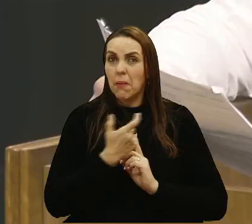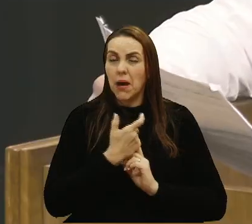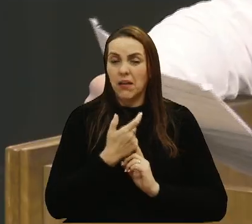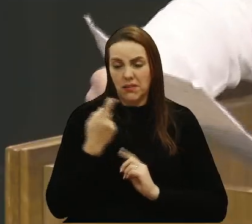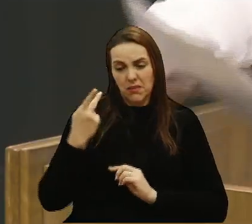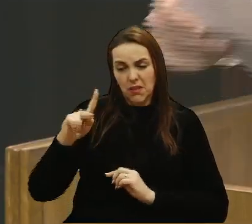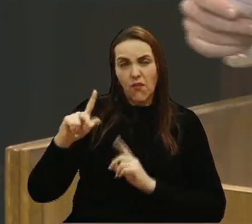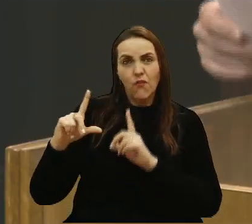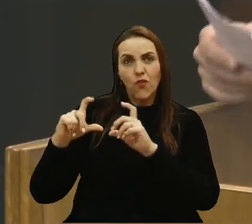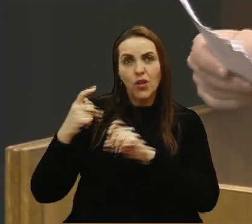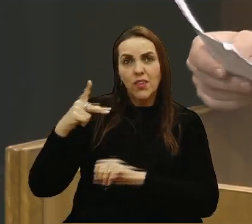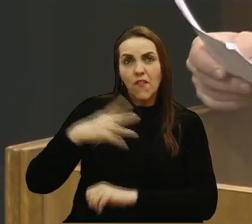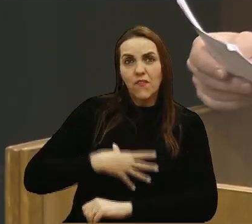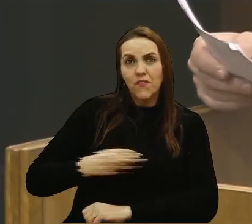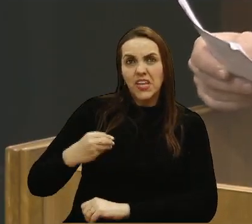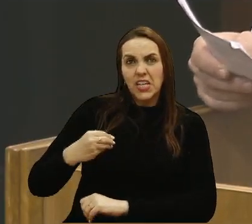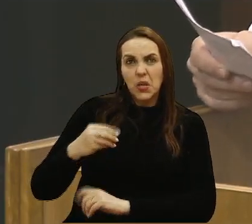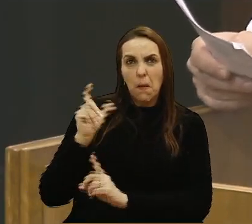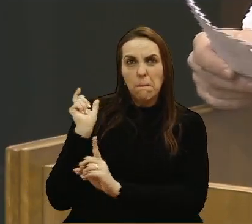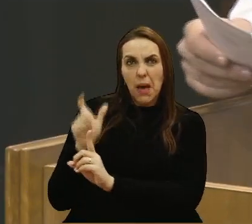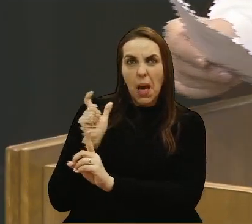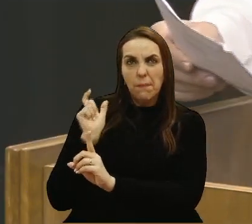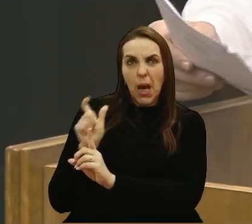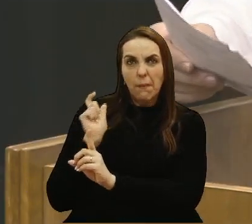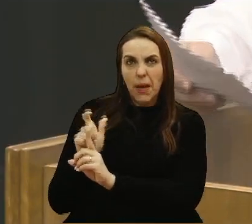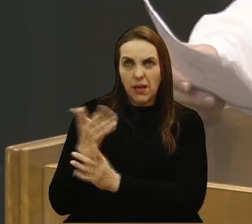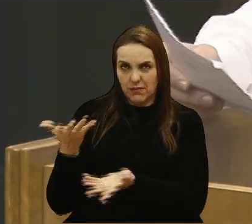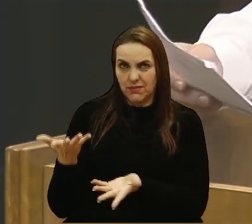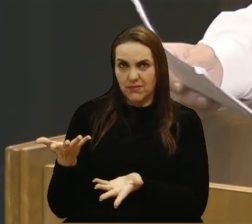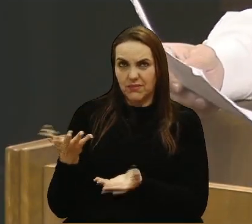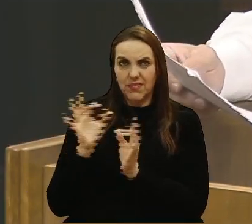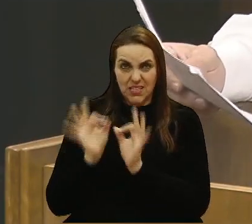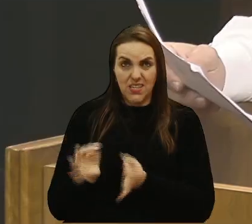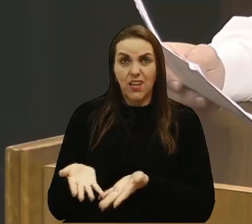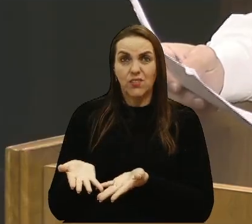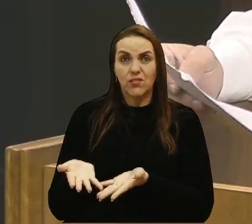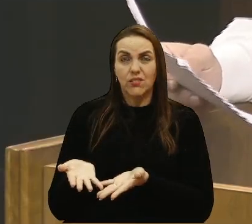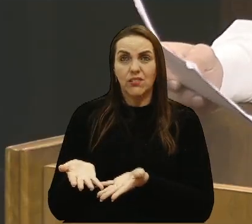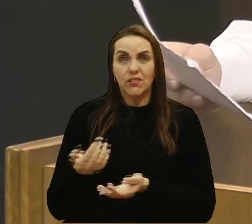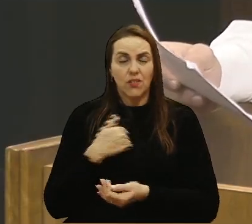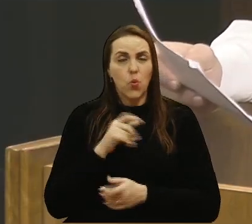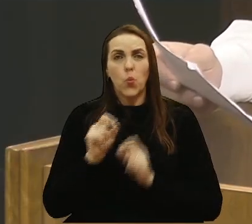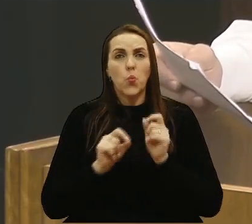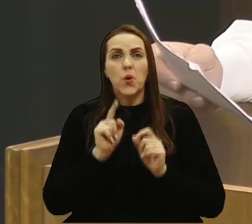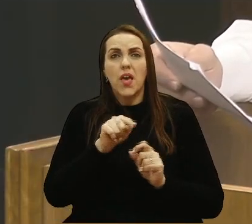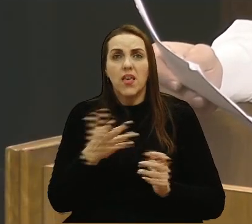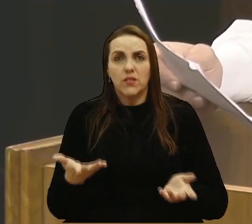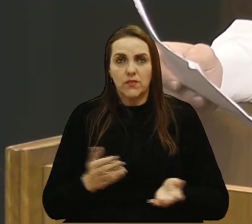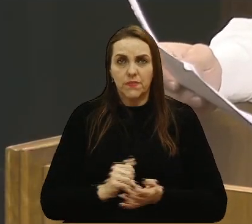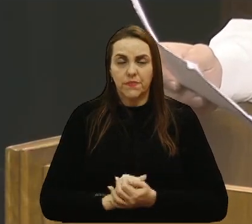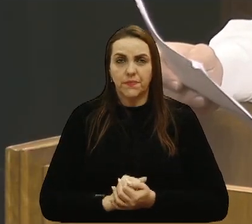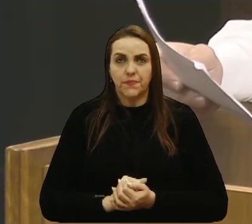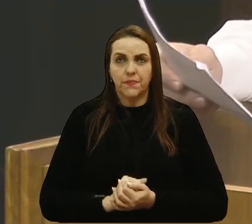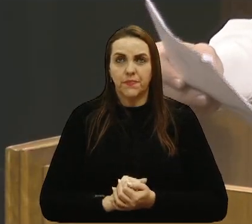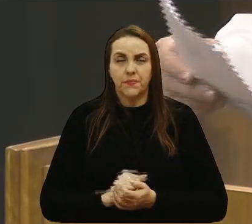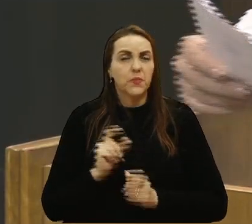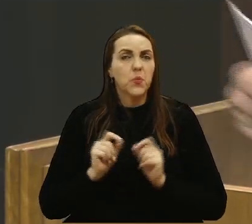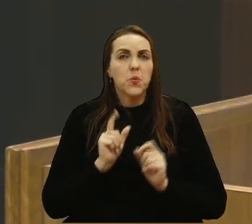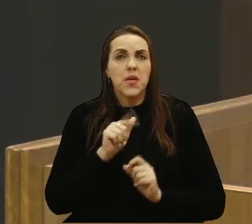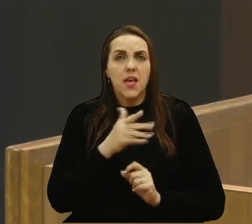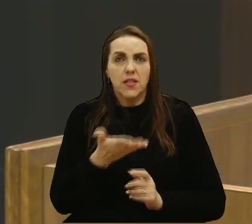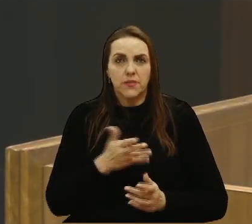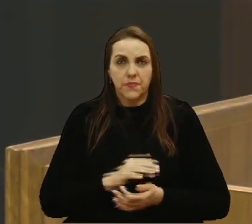filho, lá atacando a foto com o filho. O que é isso? O que é isso?